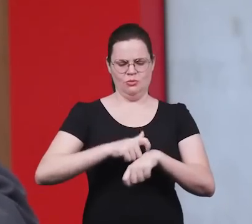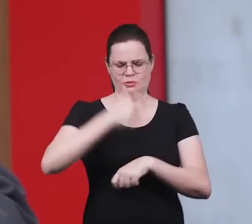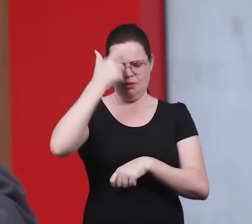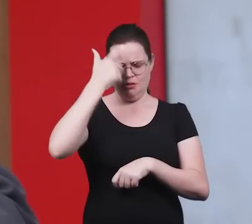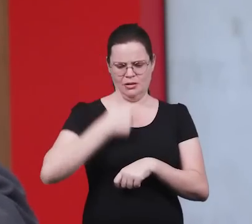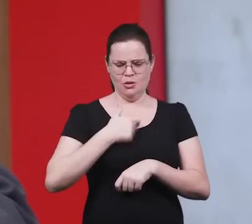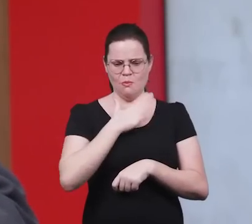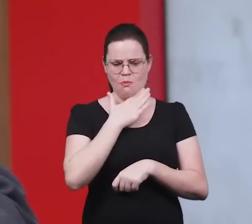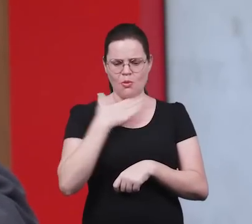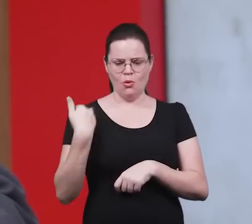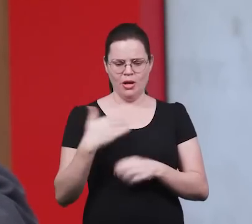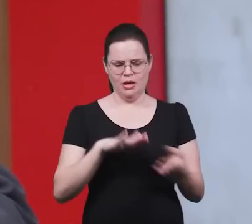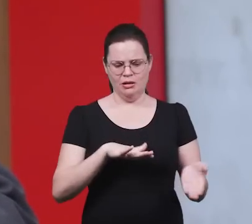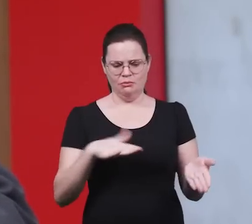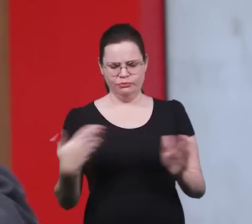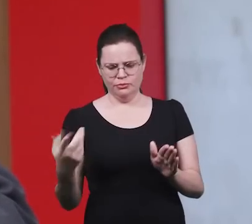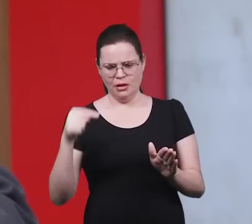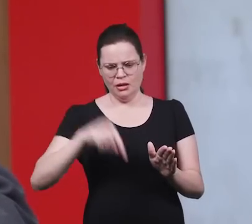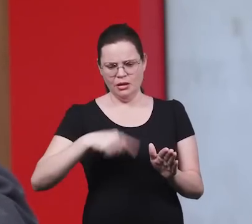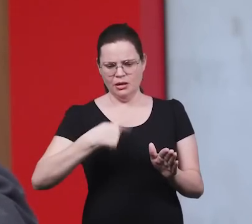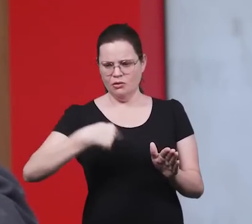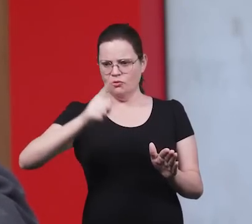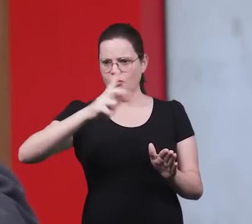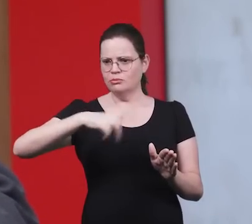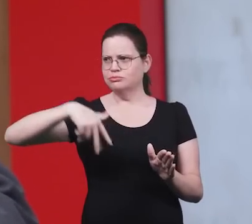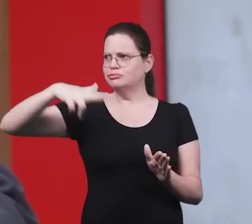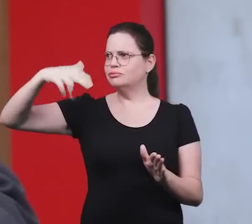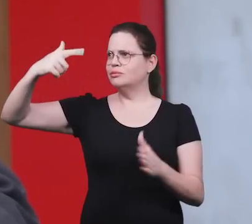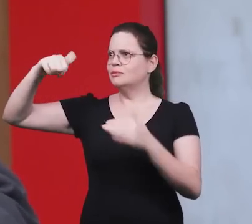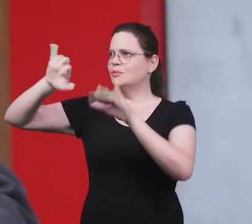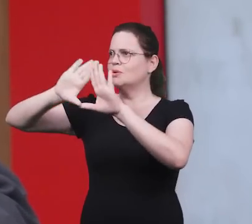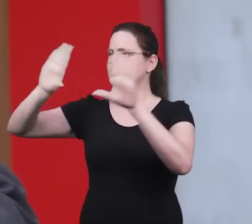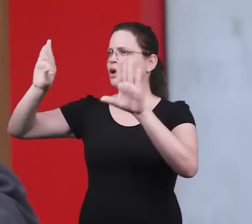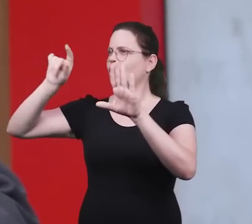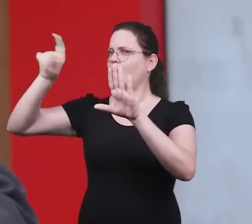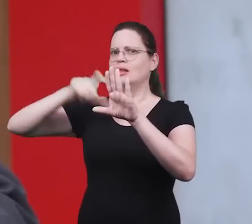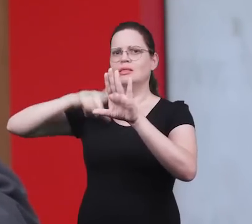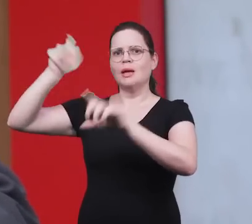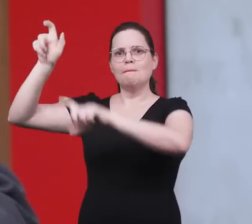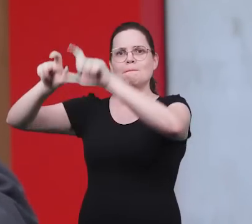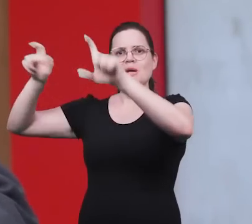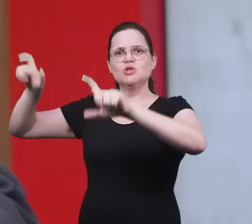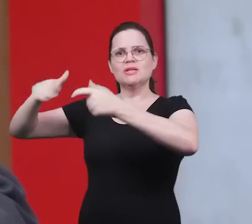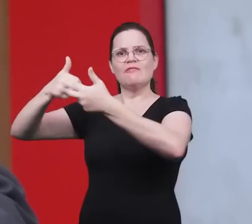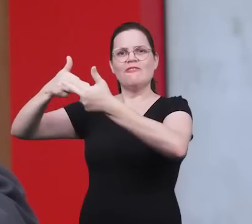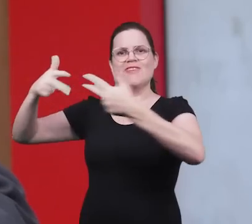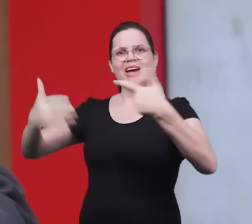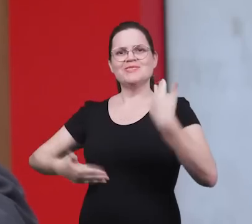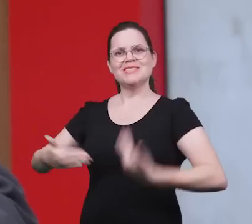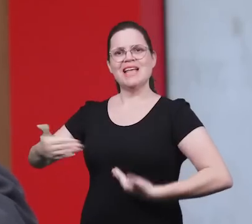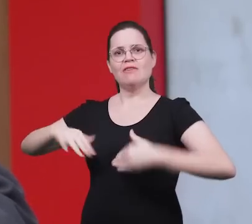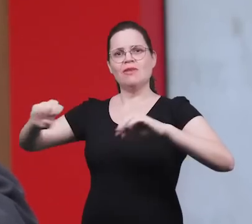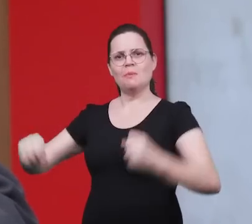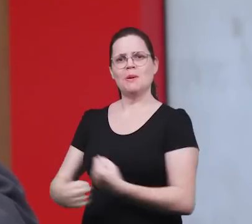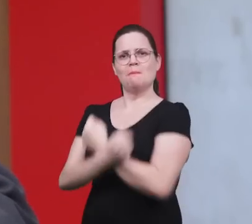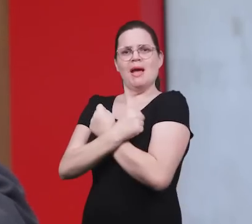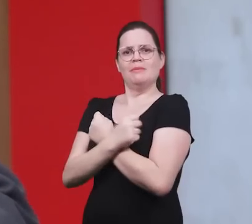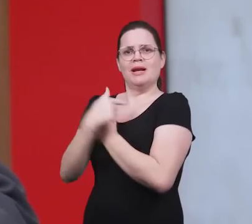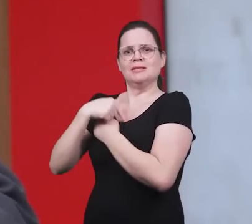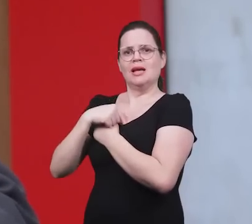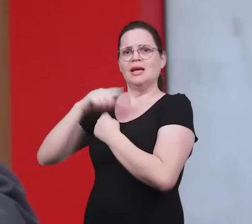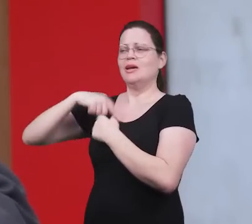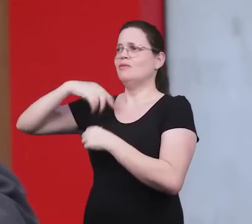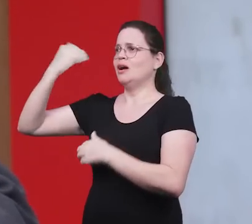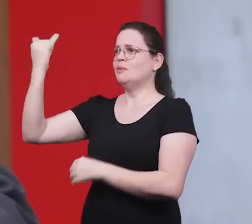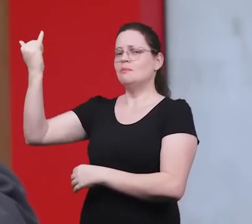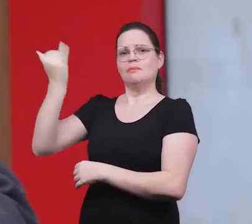vida e lá no céu eu chegar, haverá uma multidão de irmãos esperando para me abraçar. E